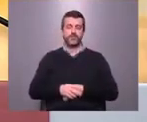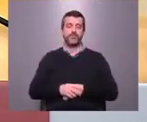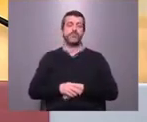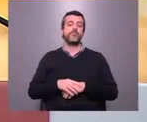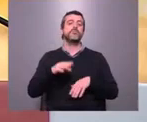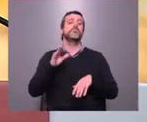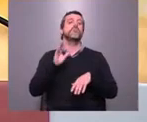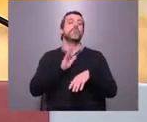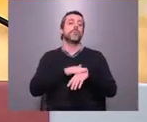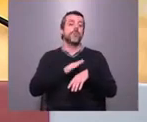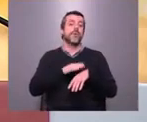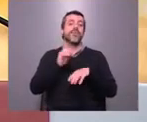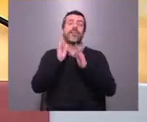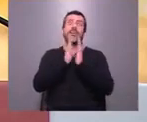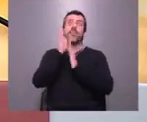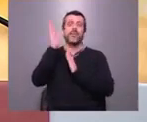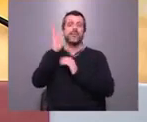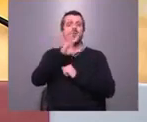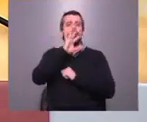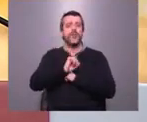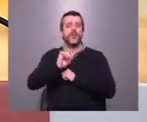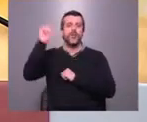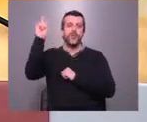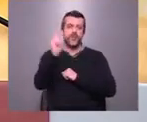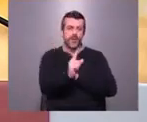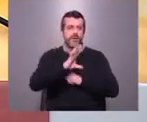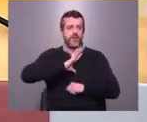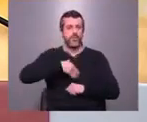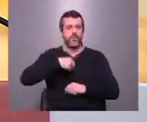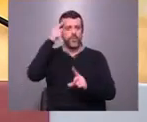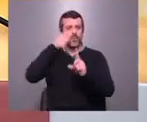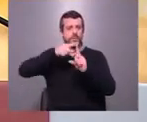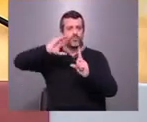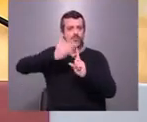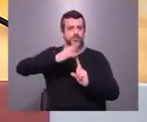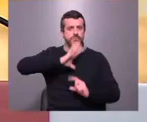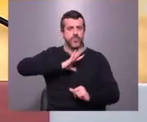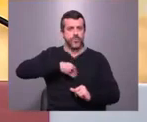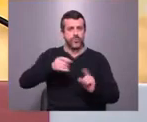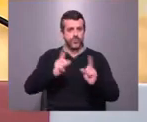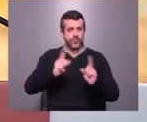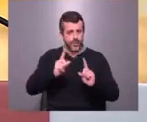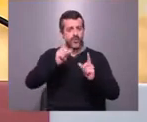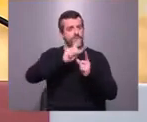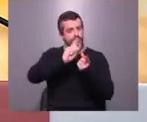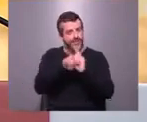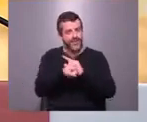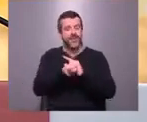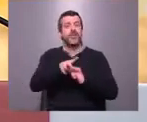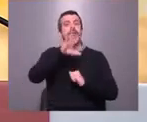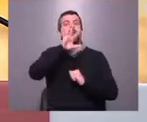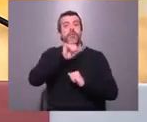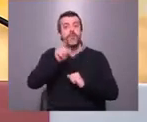Porque Deus não enviou o Filho ao mundo para condenar o mundo, mas para que o mundo seja salvo por